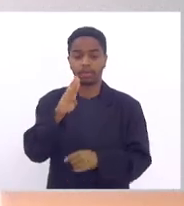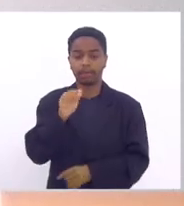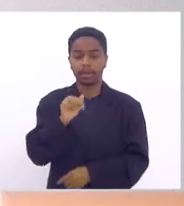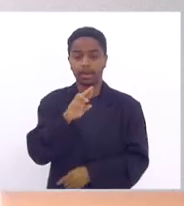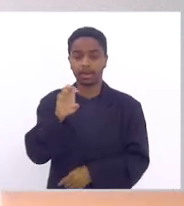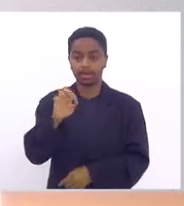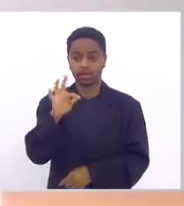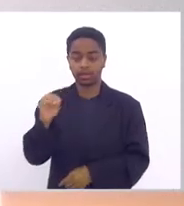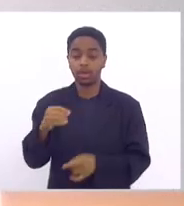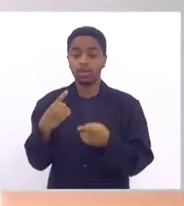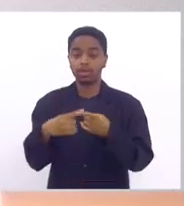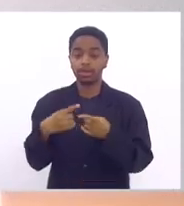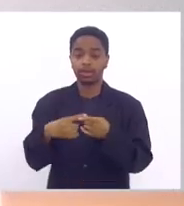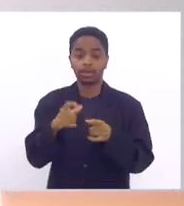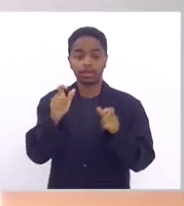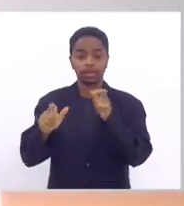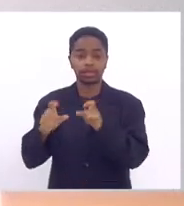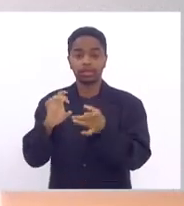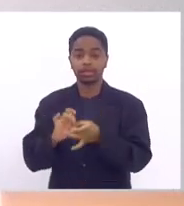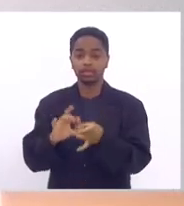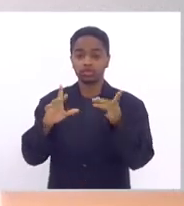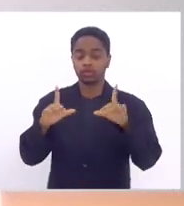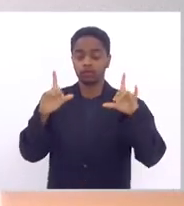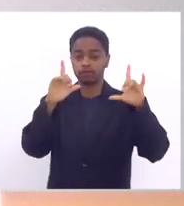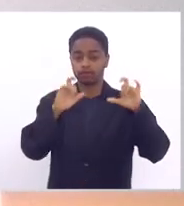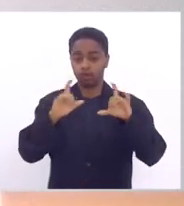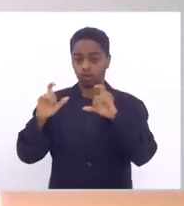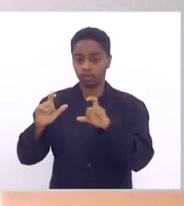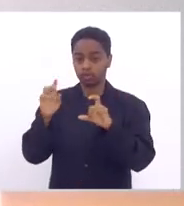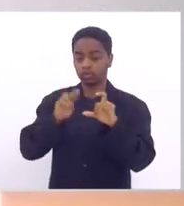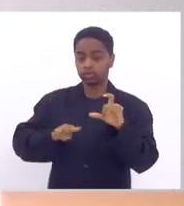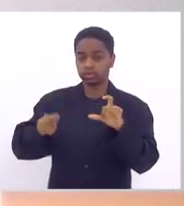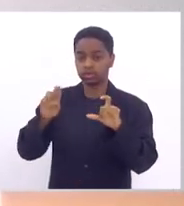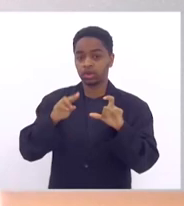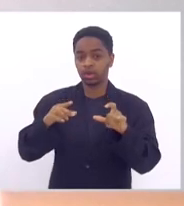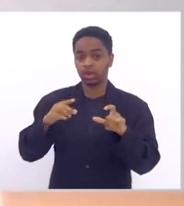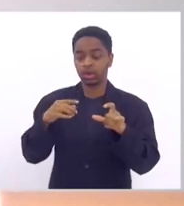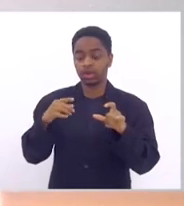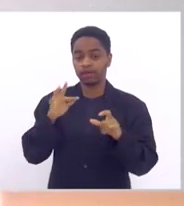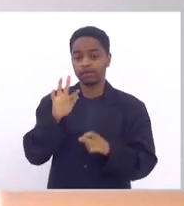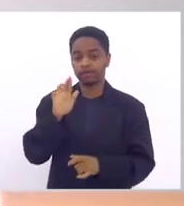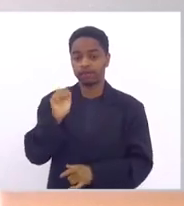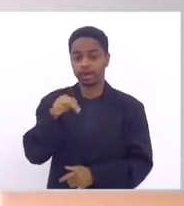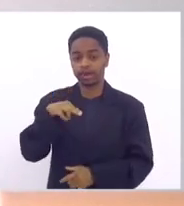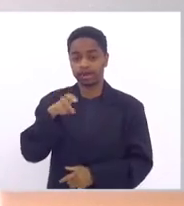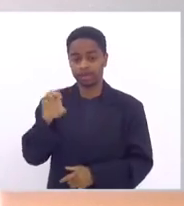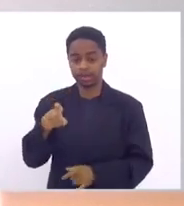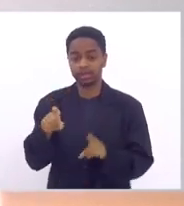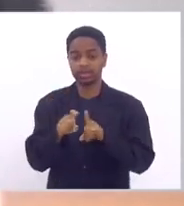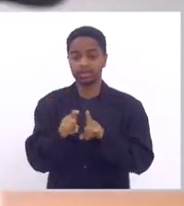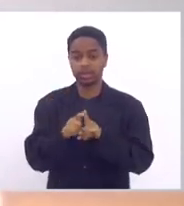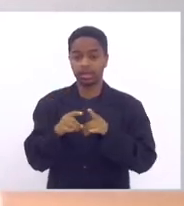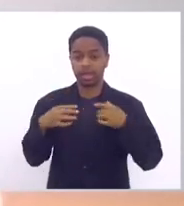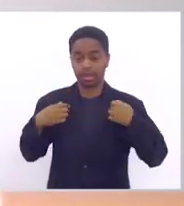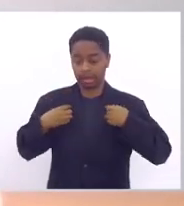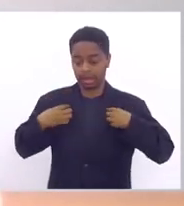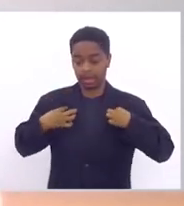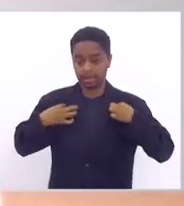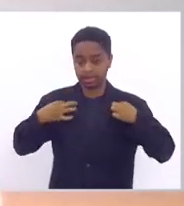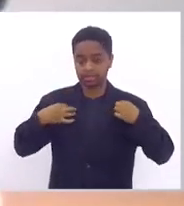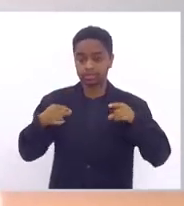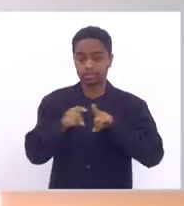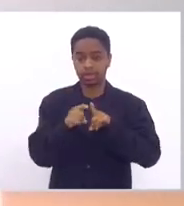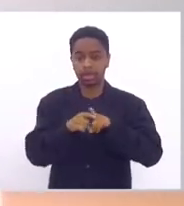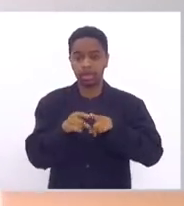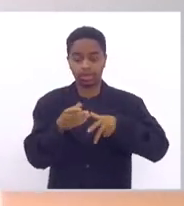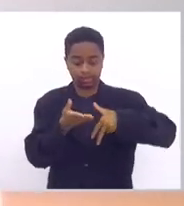se deixou fotografar de Fraque camisa e aquela velha cueca samba canção Sabe aquela antiga que ia